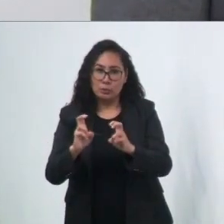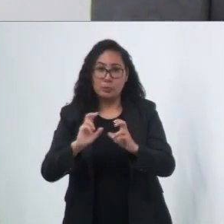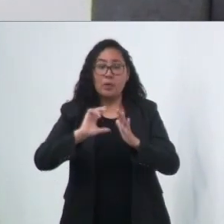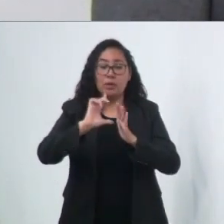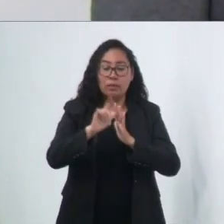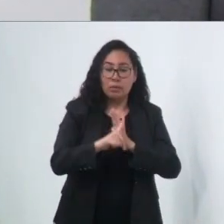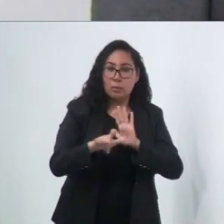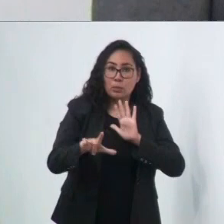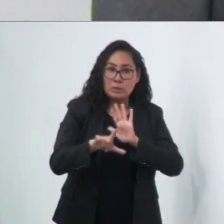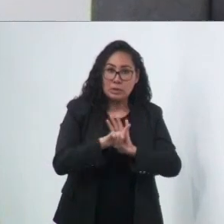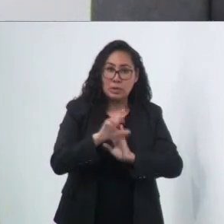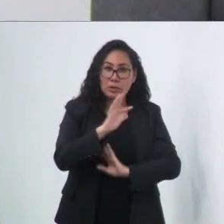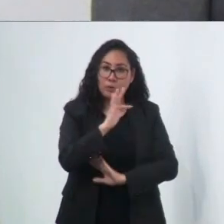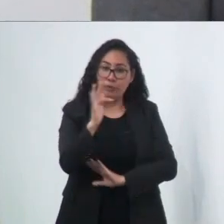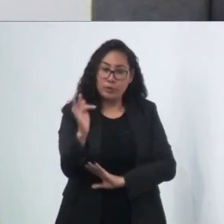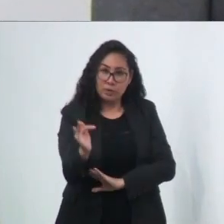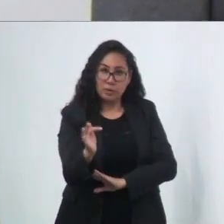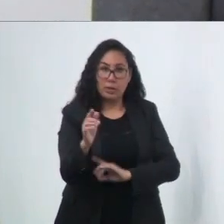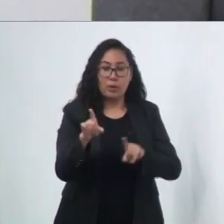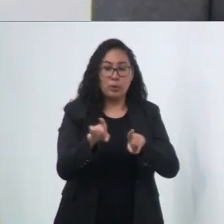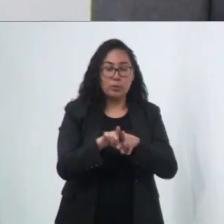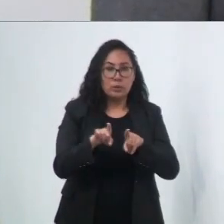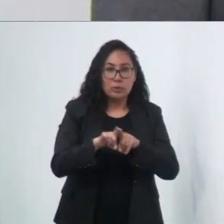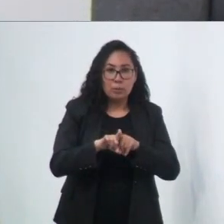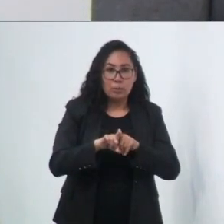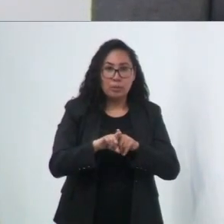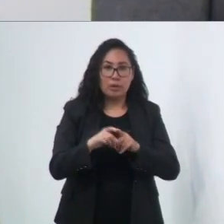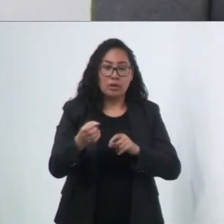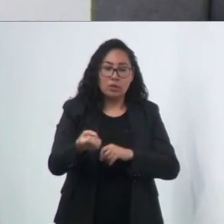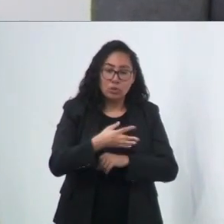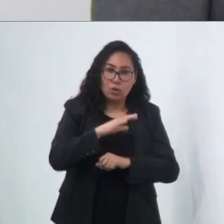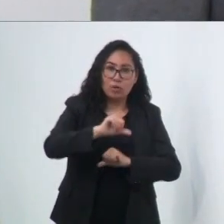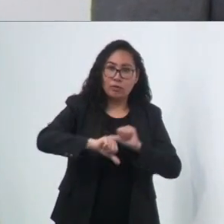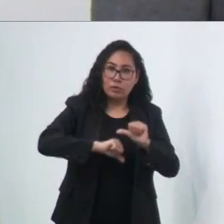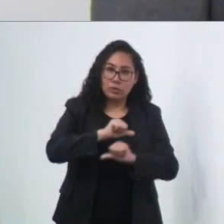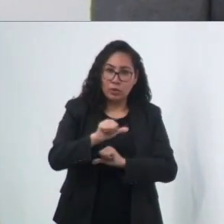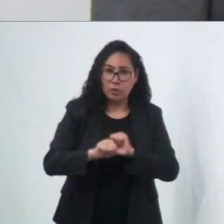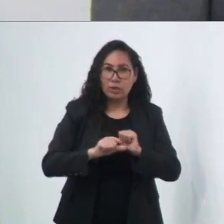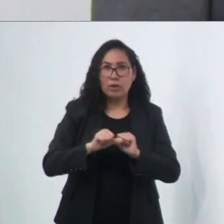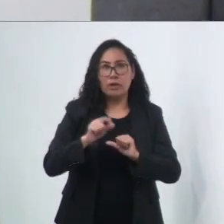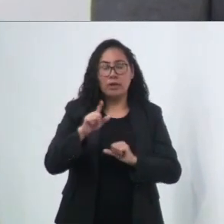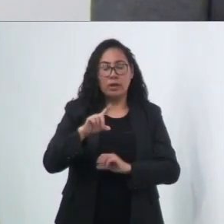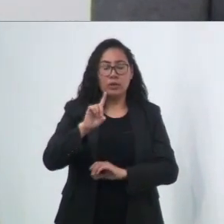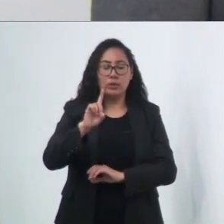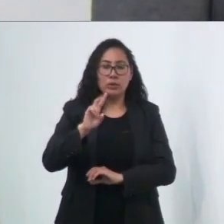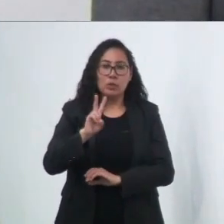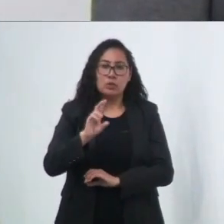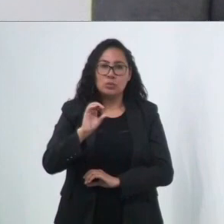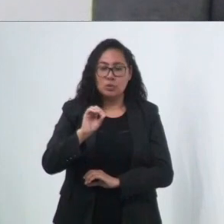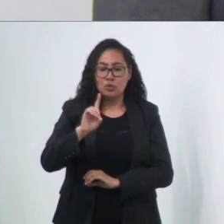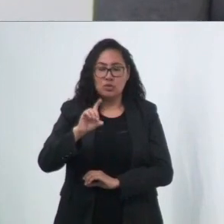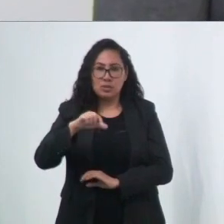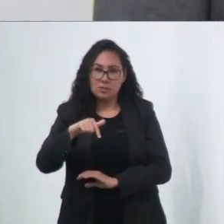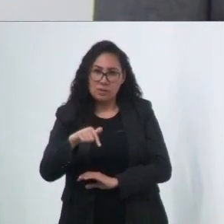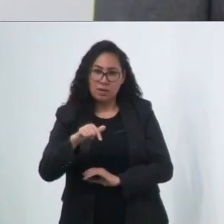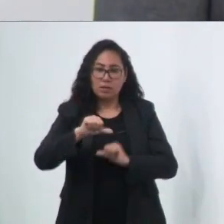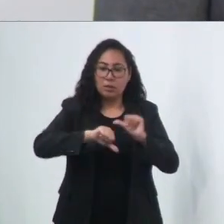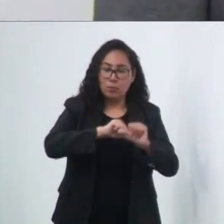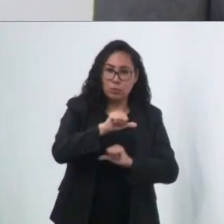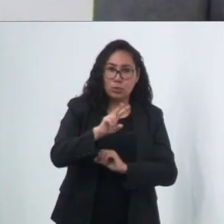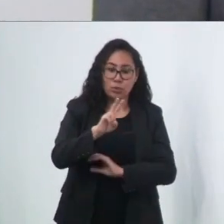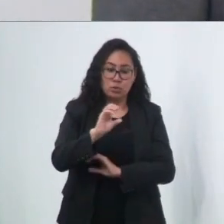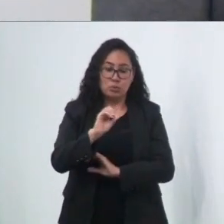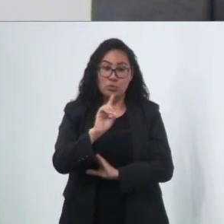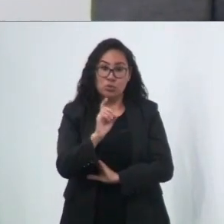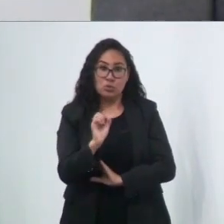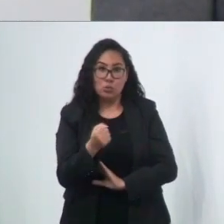e com o nosso marco regulatório da mobilidade urbana, que é de 2017, depois com uma alteração em 2018,